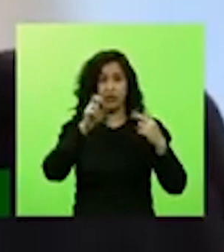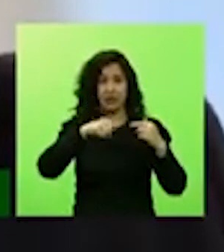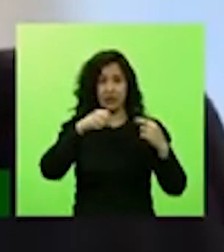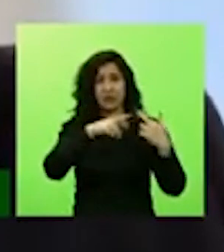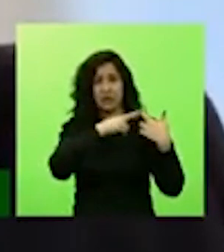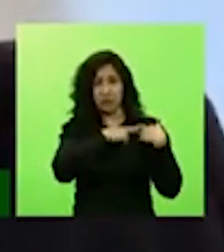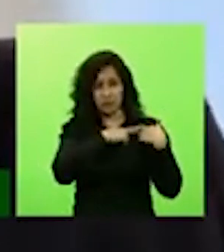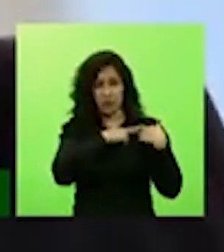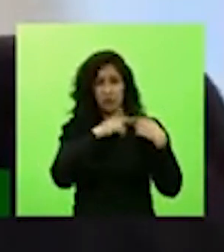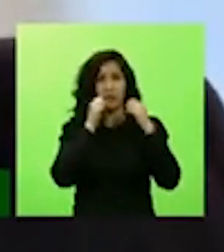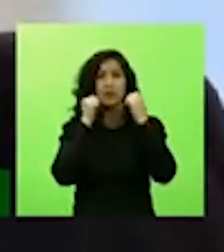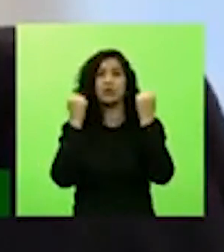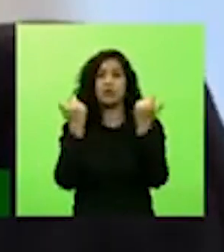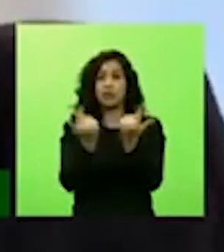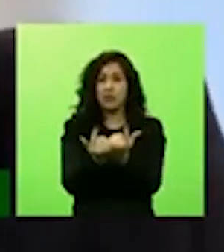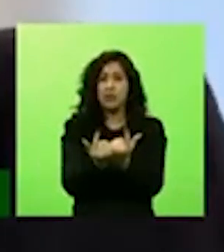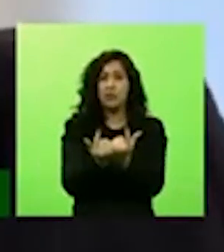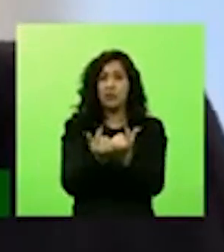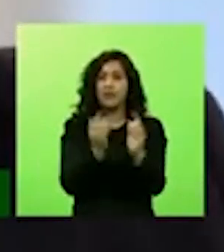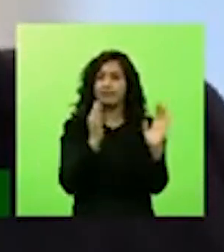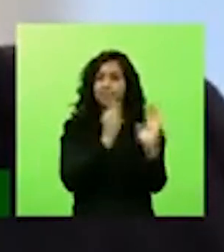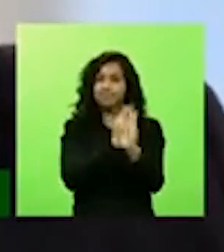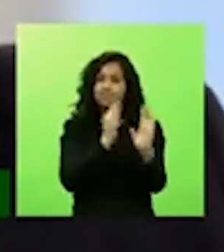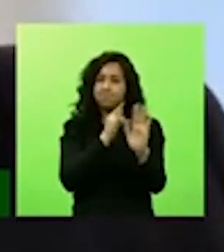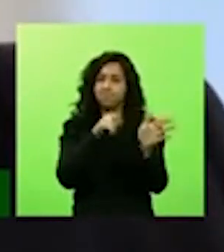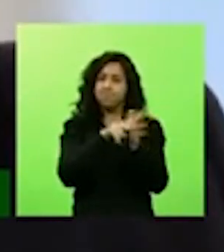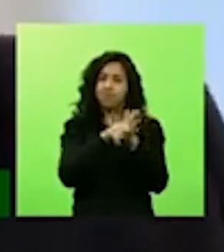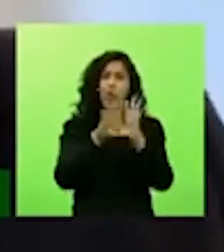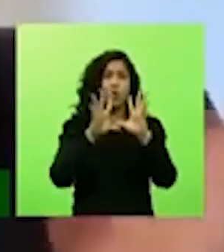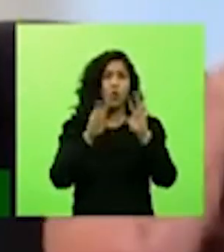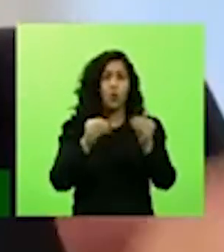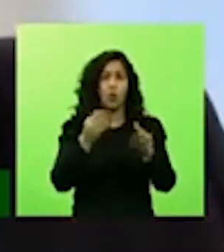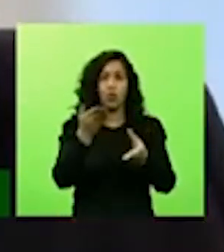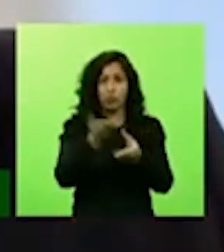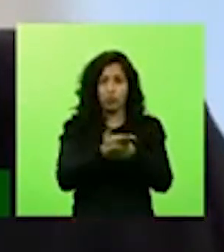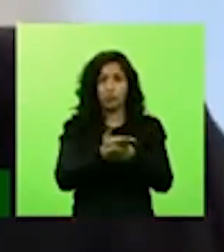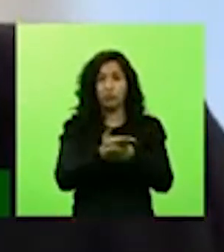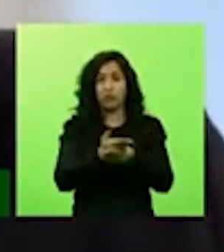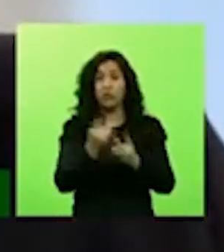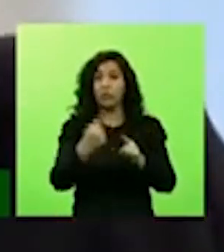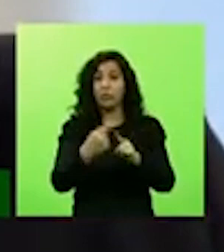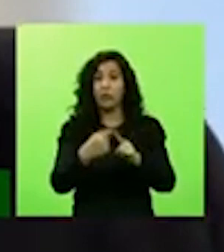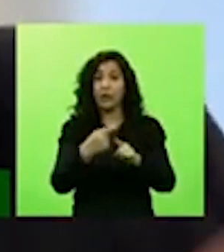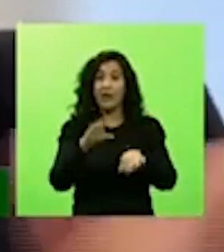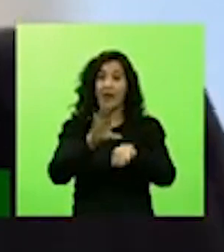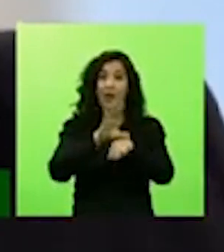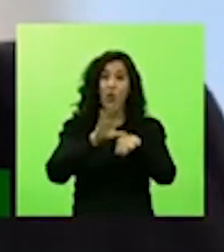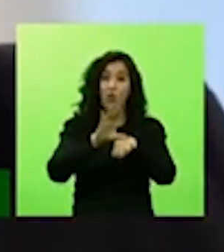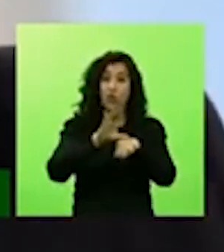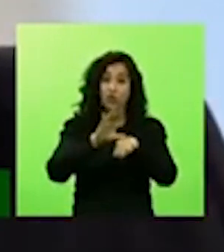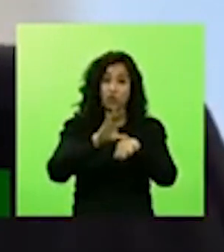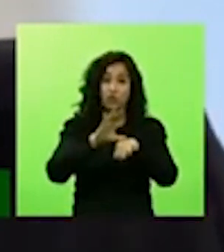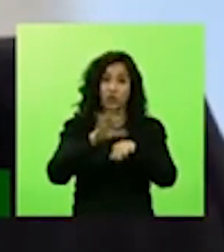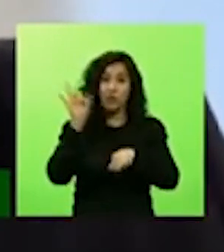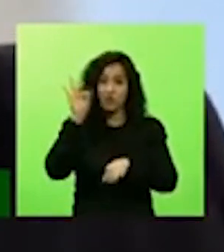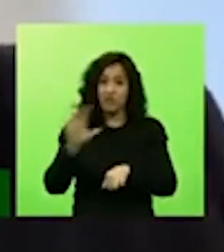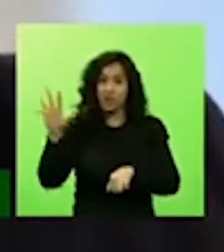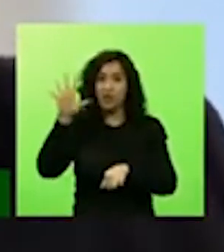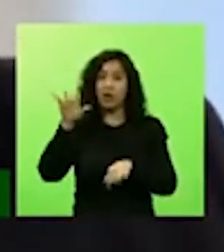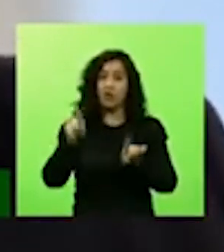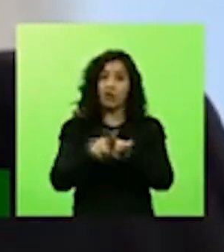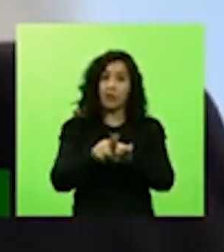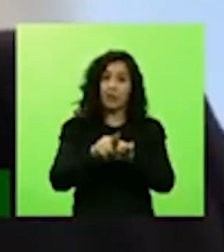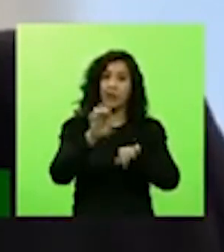Assembleia Legislativa examinar todo esse processo, porque a Constituição Federal e a Constituição do Estado e a